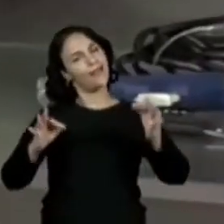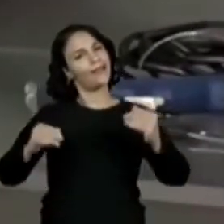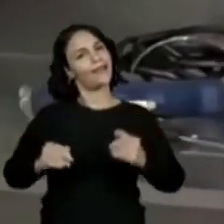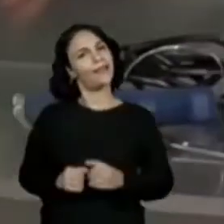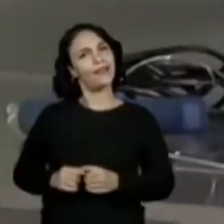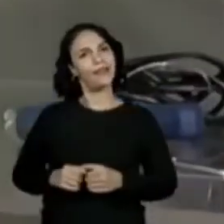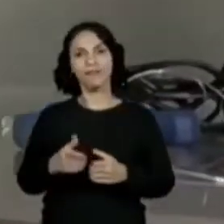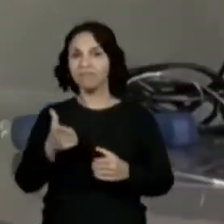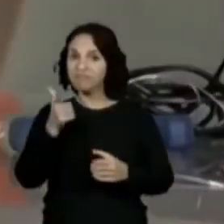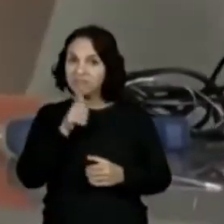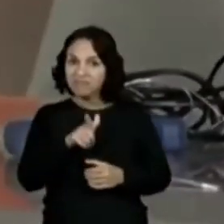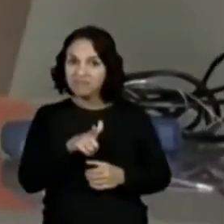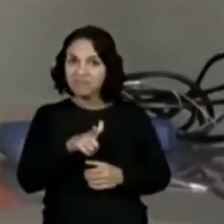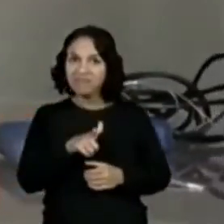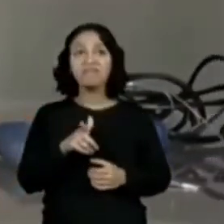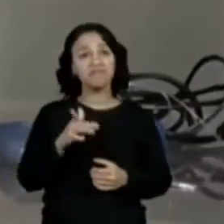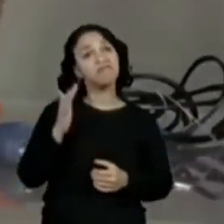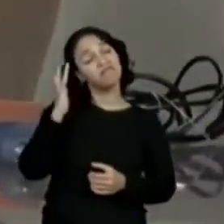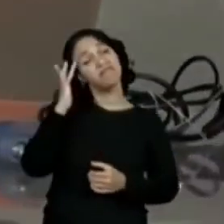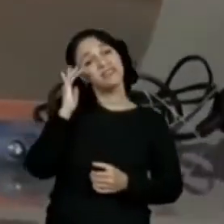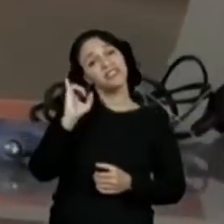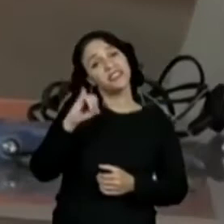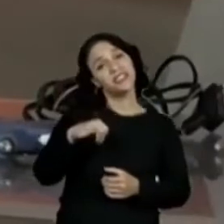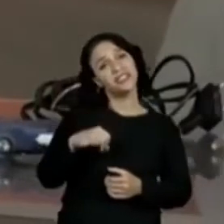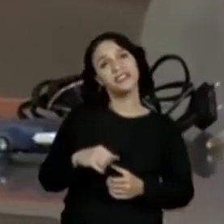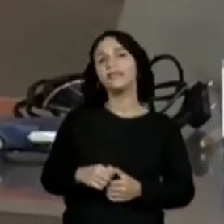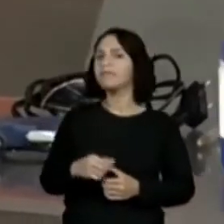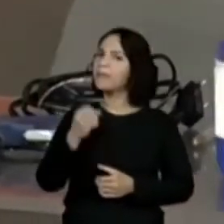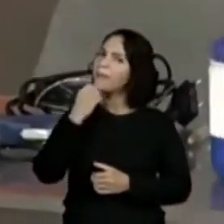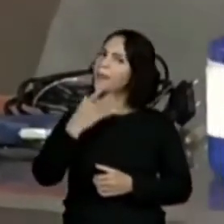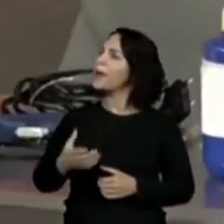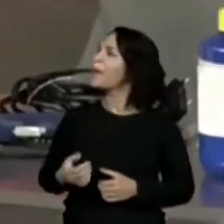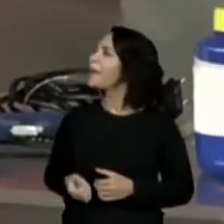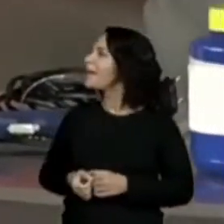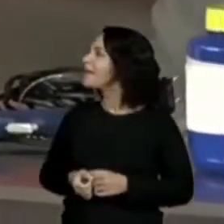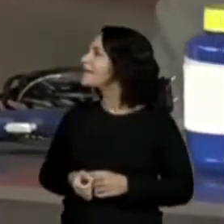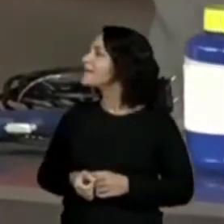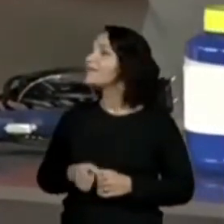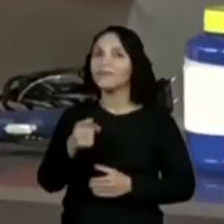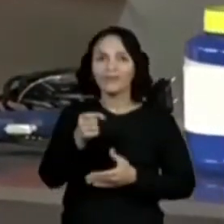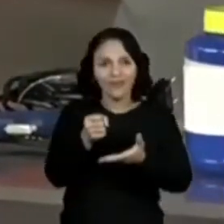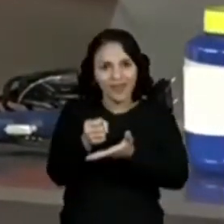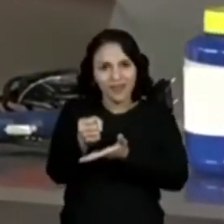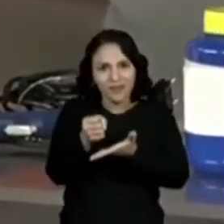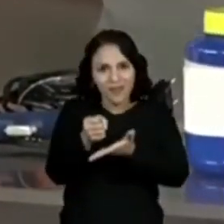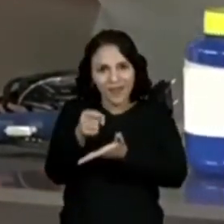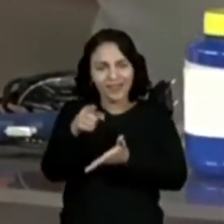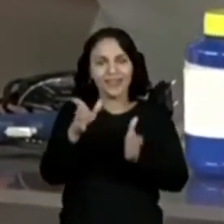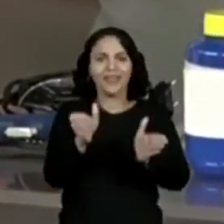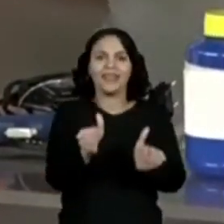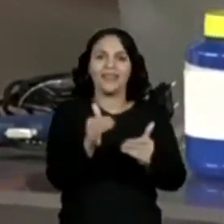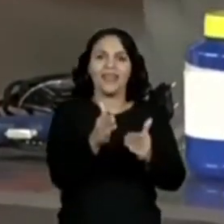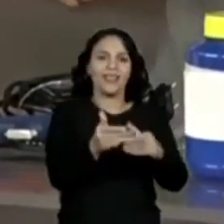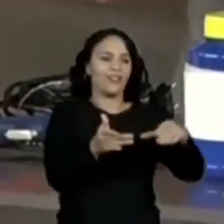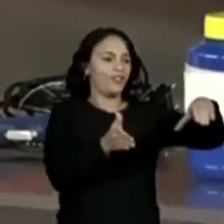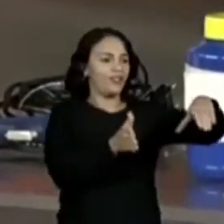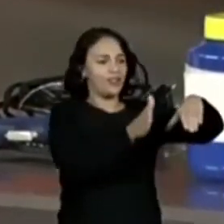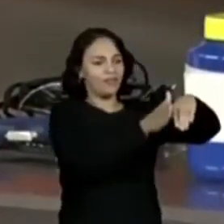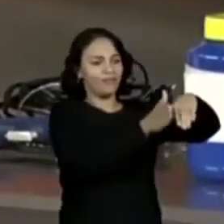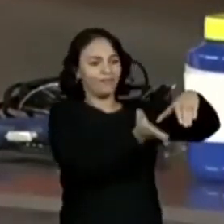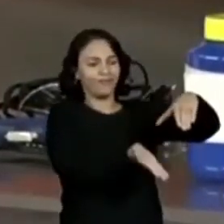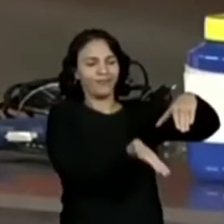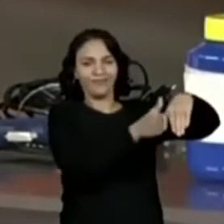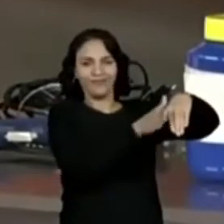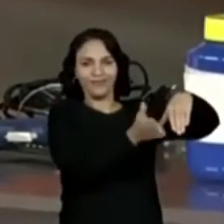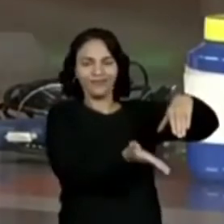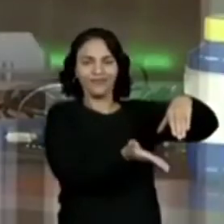Ficou certo? Acho que ficou. Muito bom. Fiz uma base para a nossa caixa do correio.